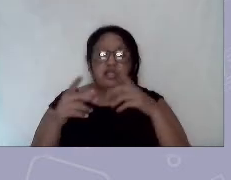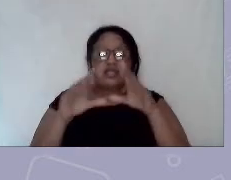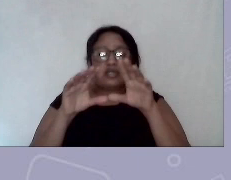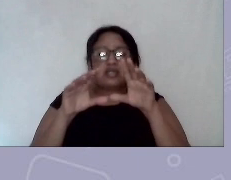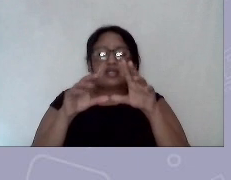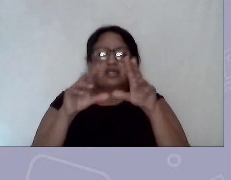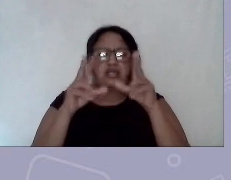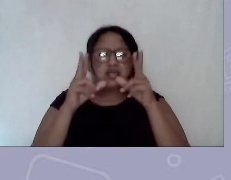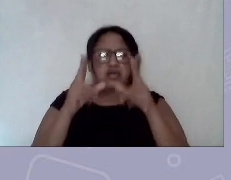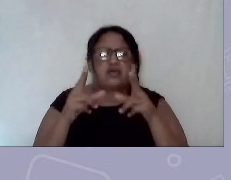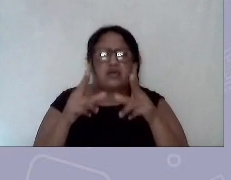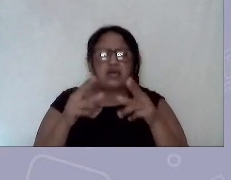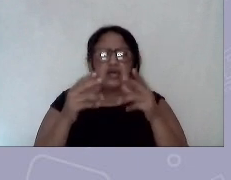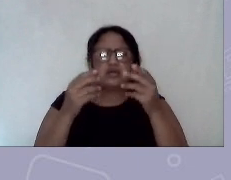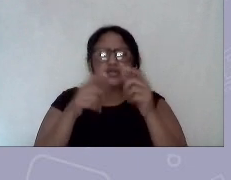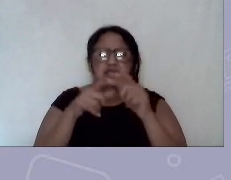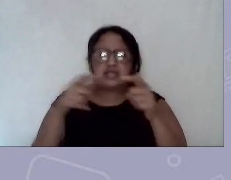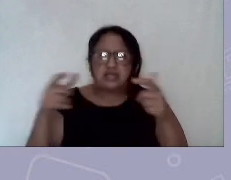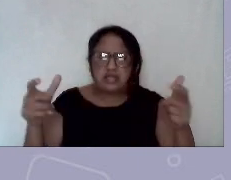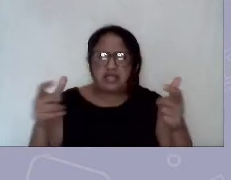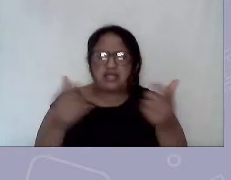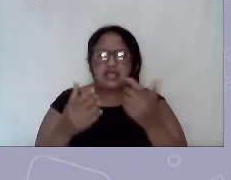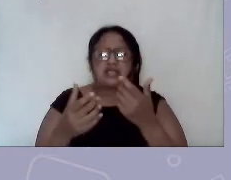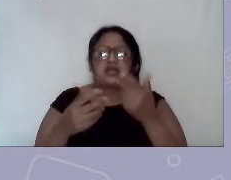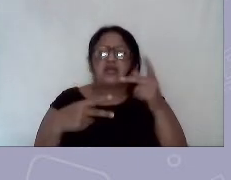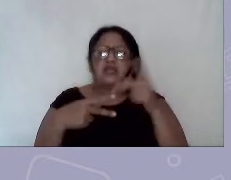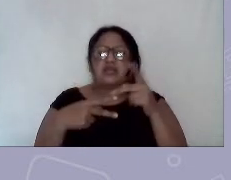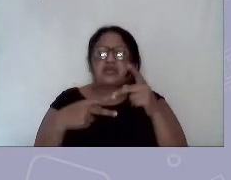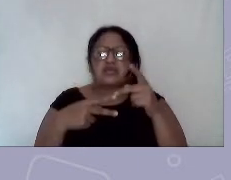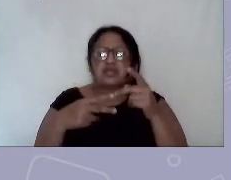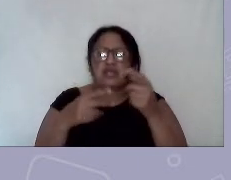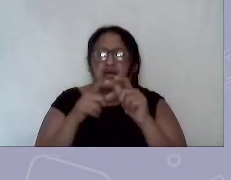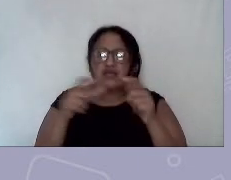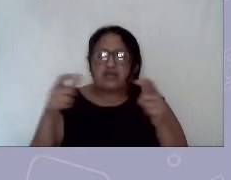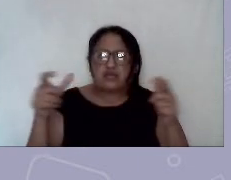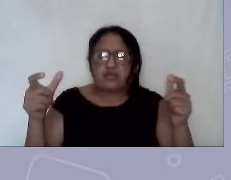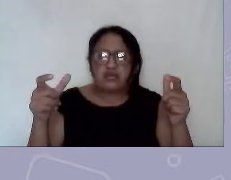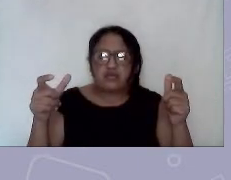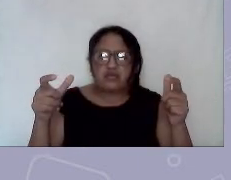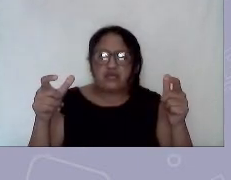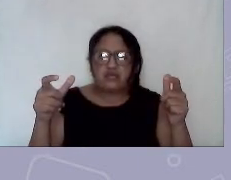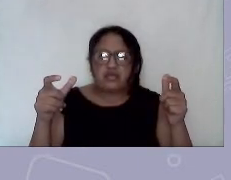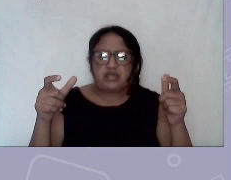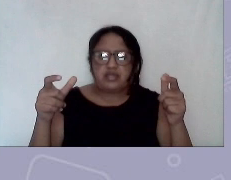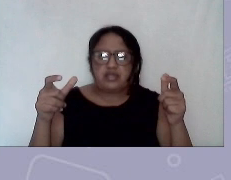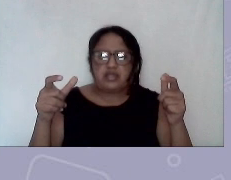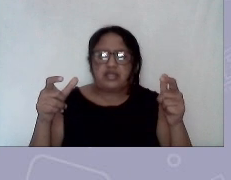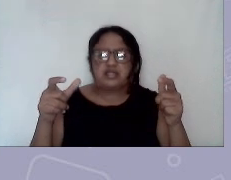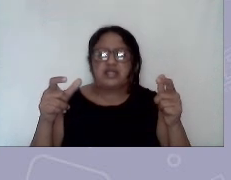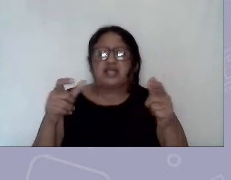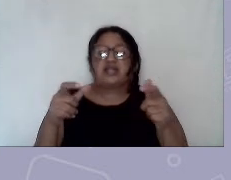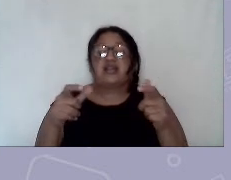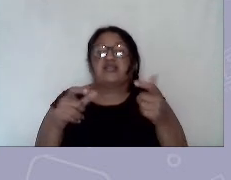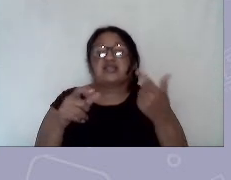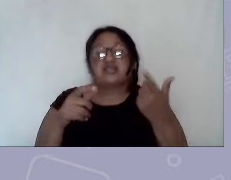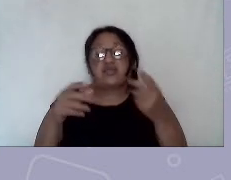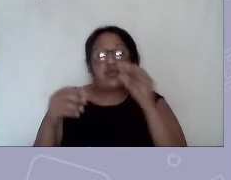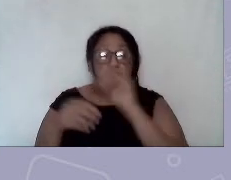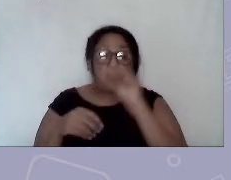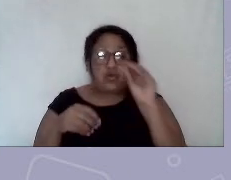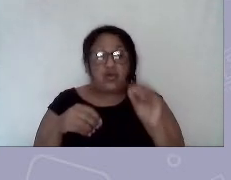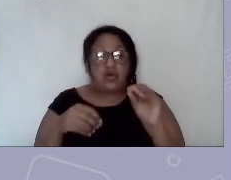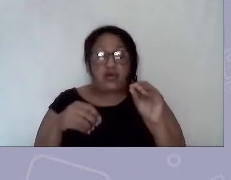peso é proporcional ao volume tá? e portanto esse volume eu vou colocar aqui aquele